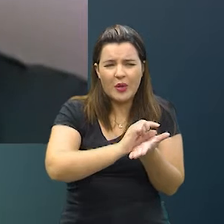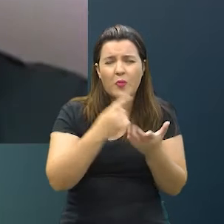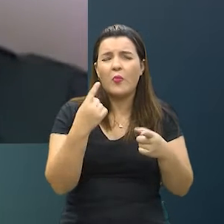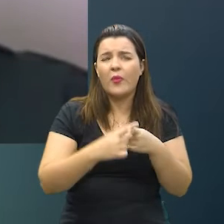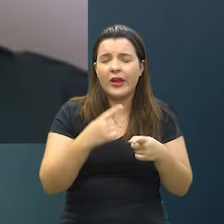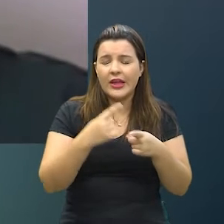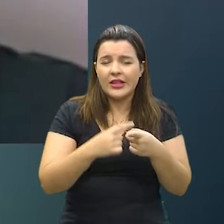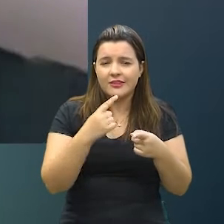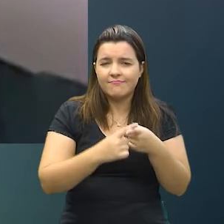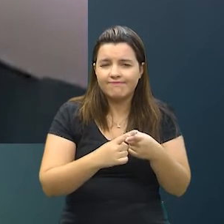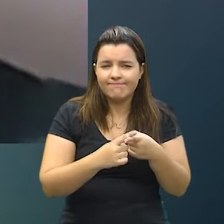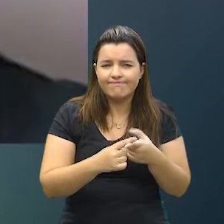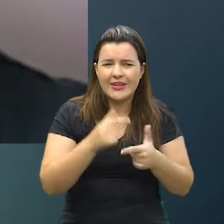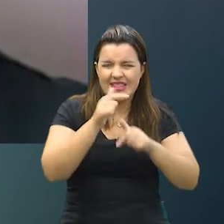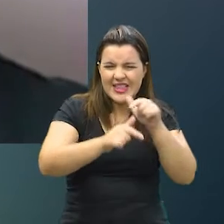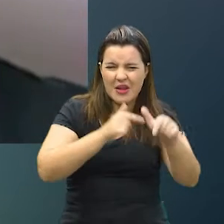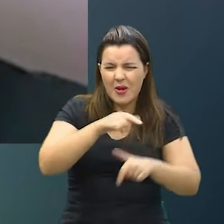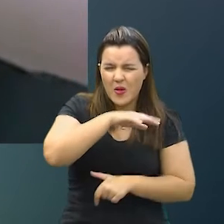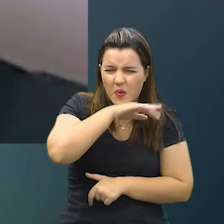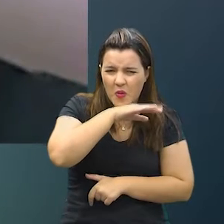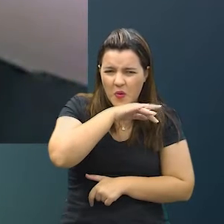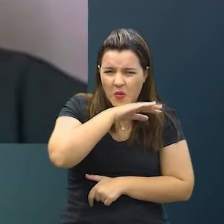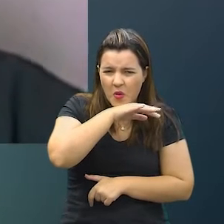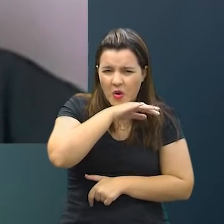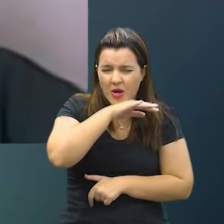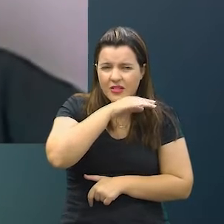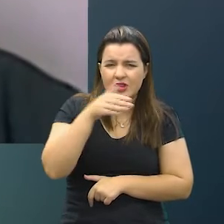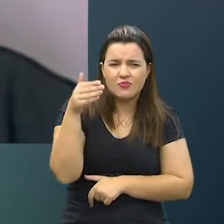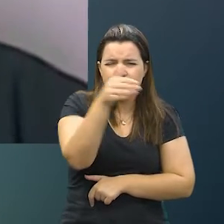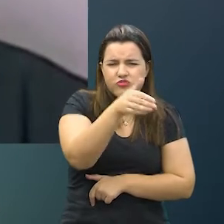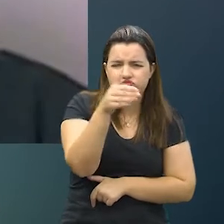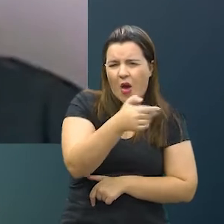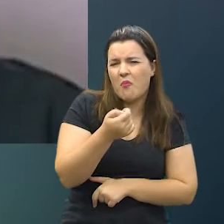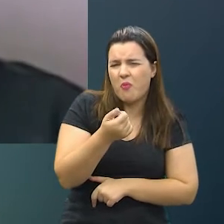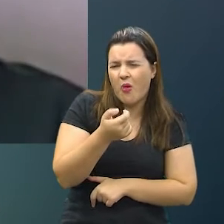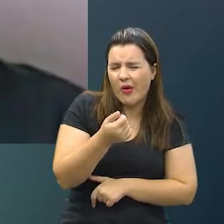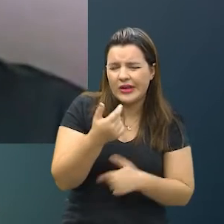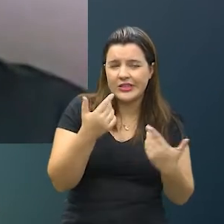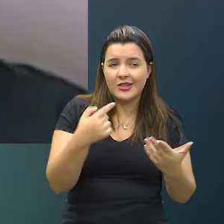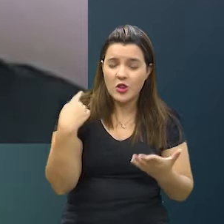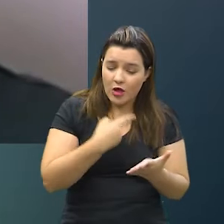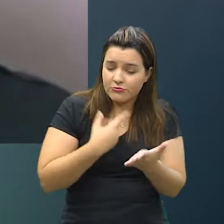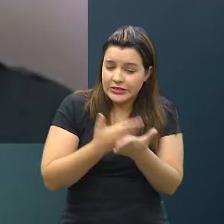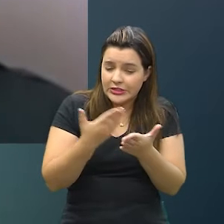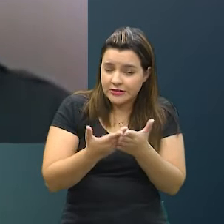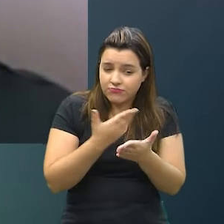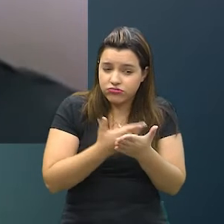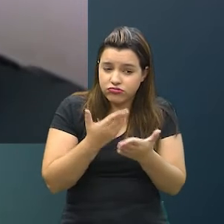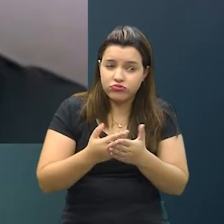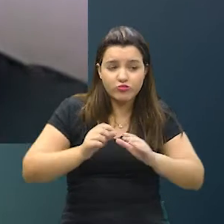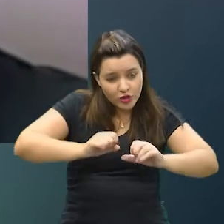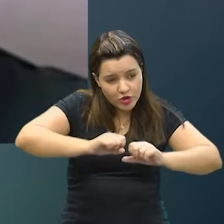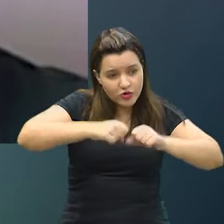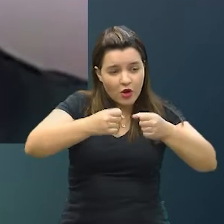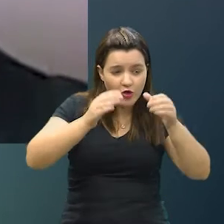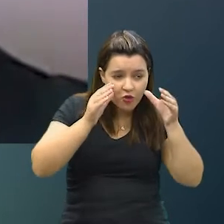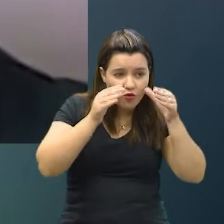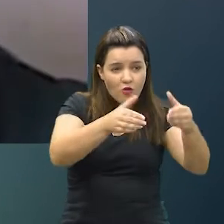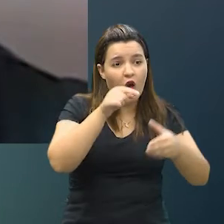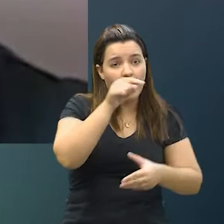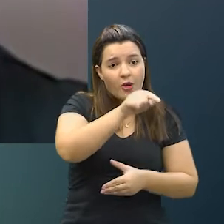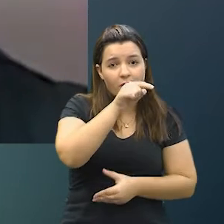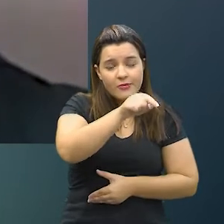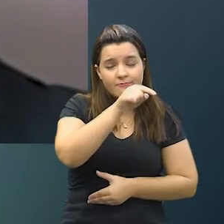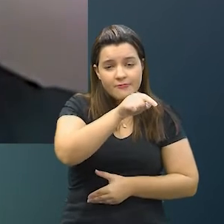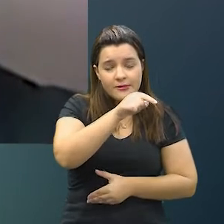da quantidade? Era por causa do serviço? Da periodicidade do serviço? Então, a gente teve que se reinventar. Então, um serviço